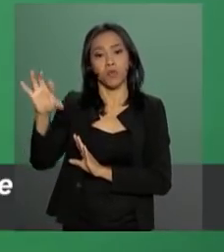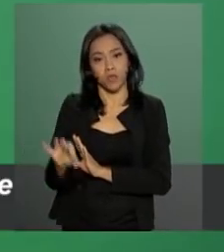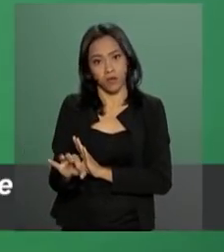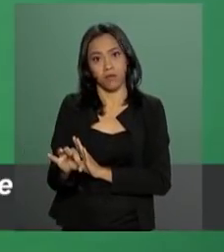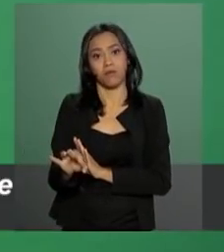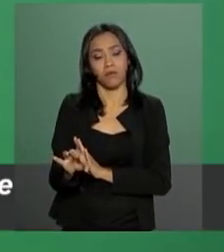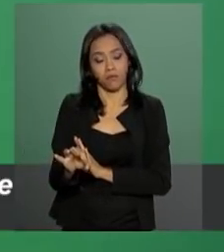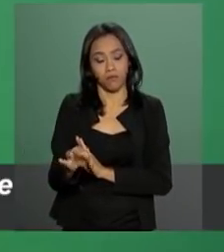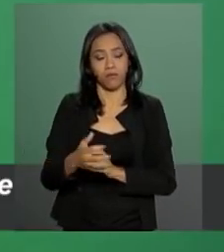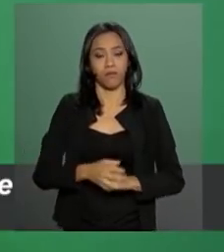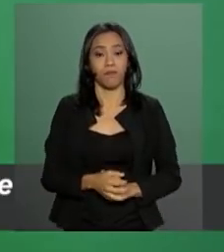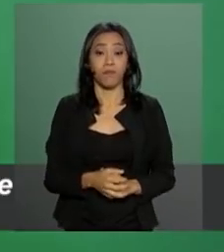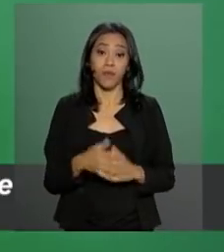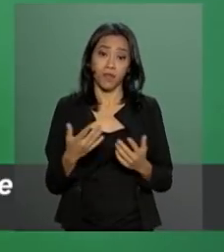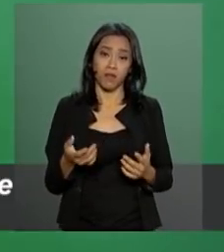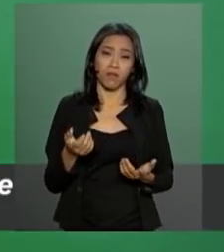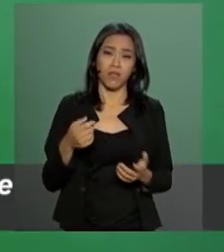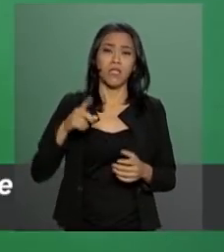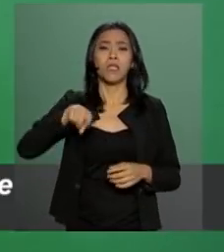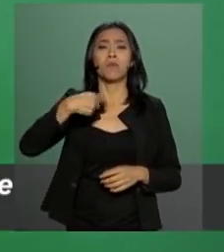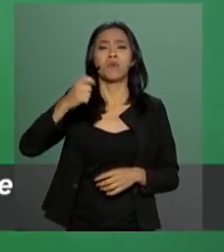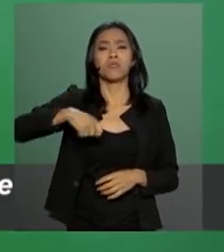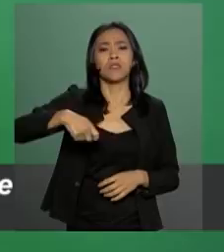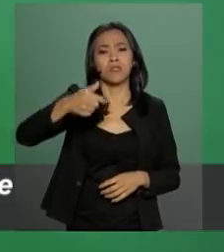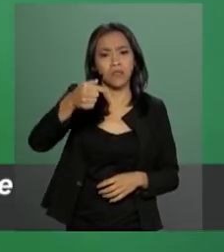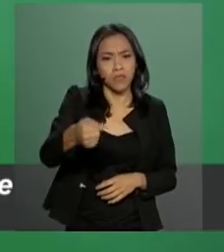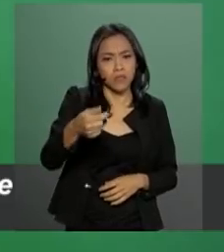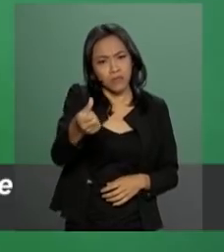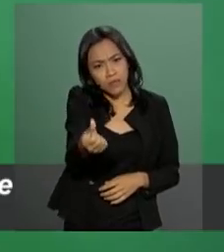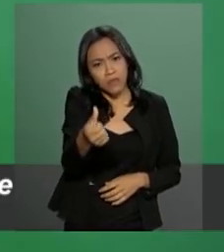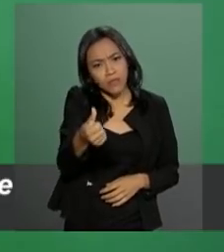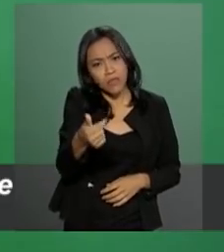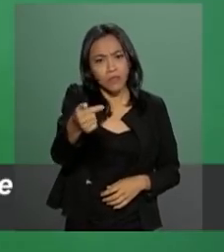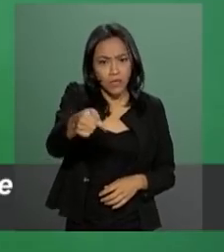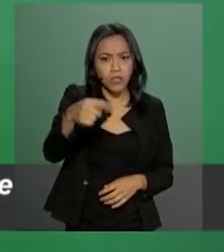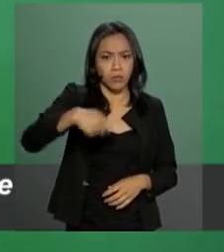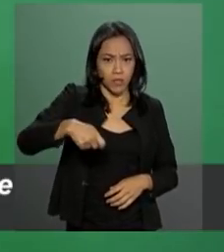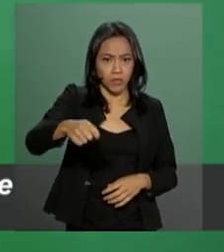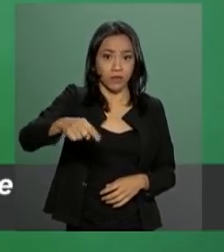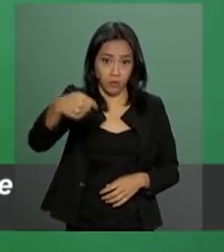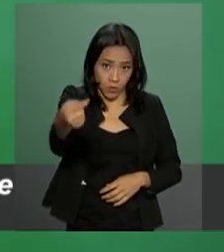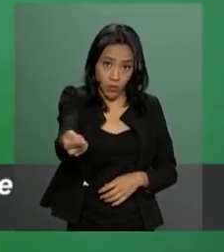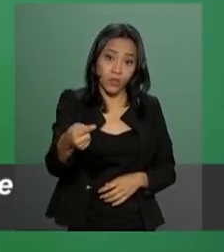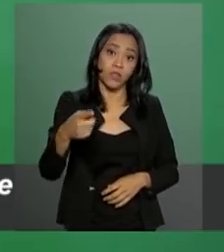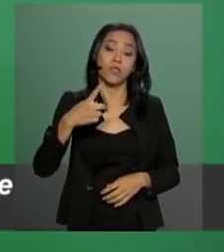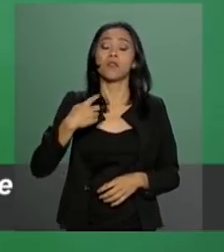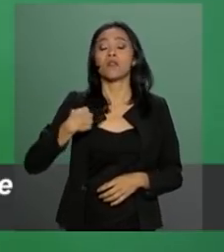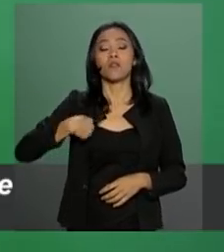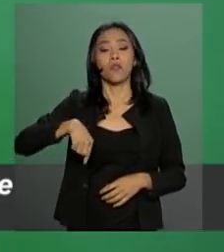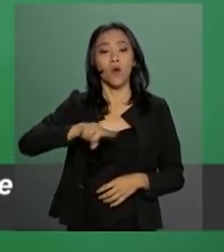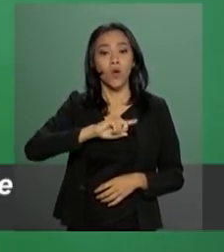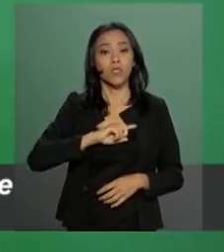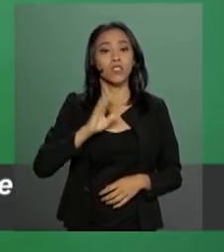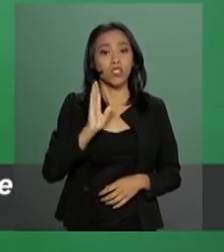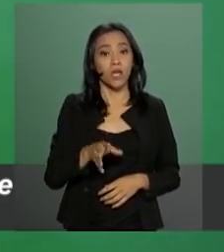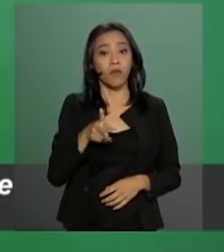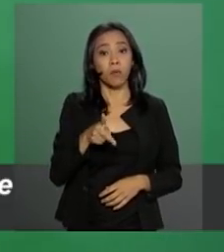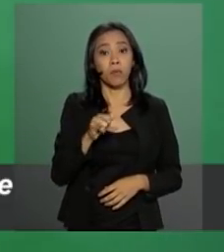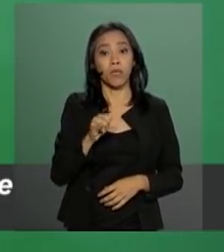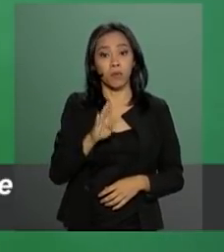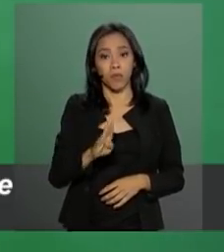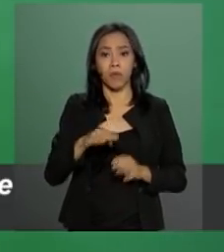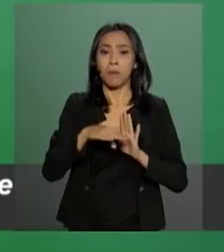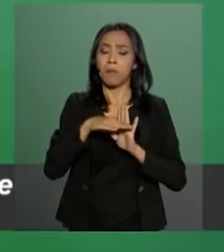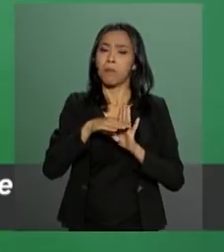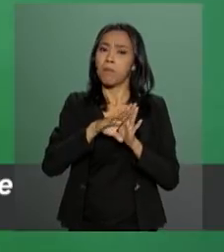enquanto 9% seis sete meses depois quando chegamos em dezembro césar nós estávamos com um pib negativo de menos